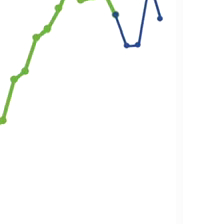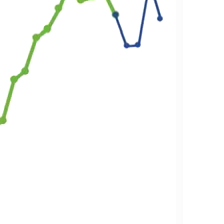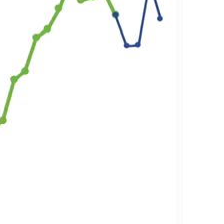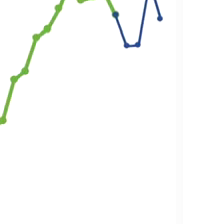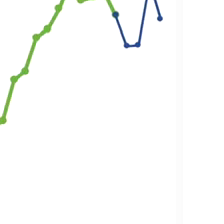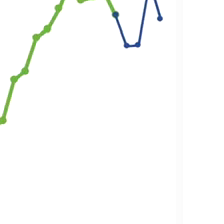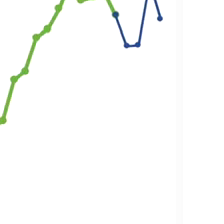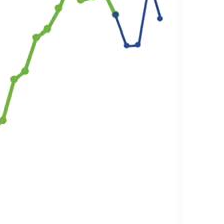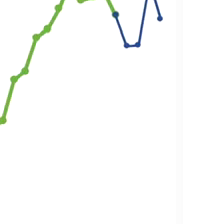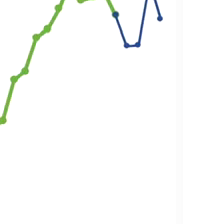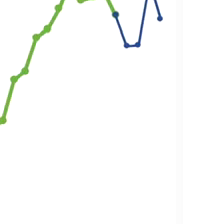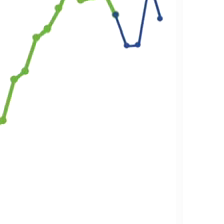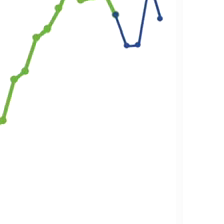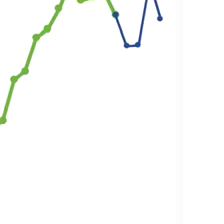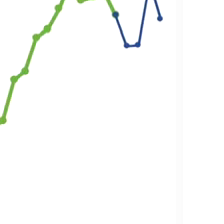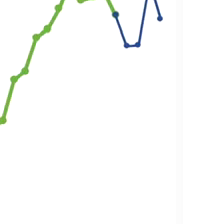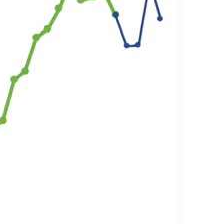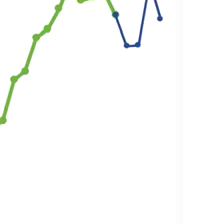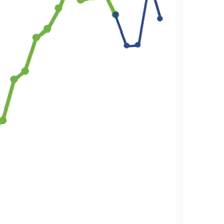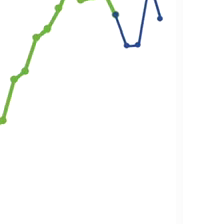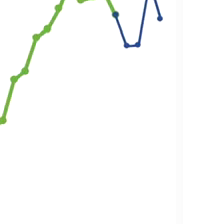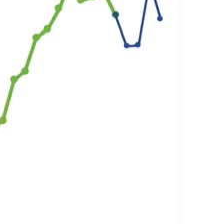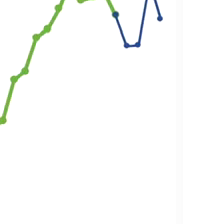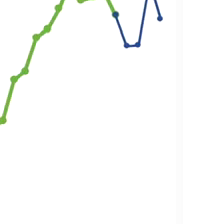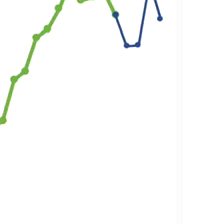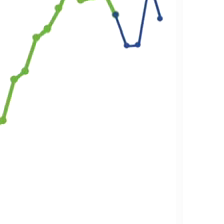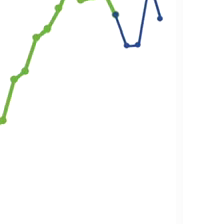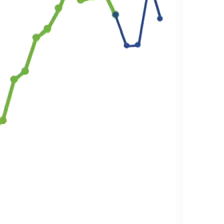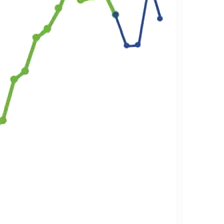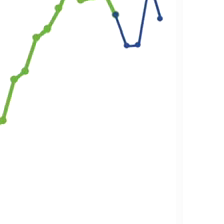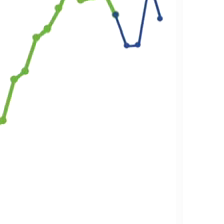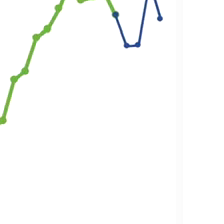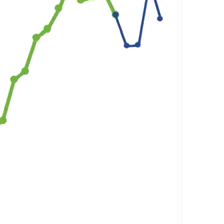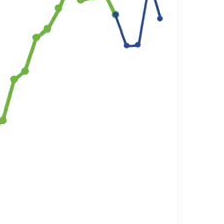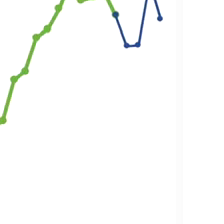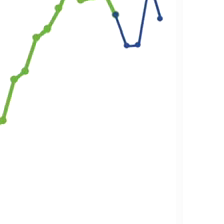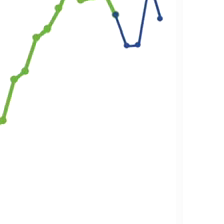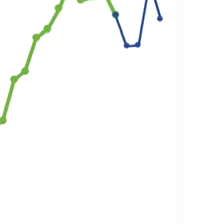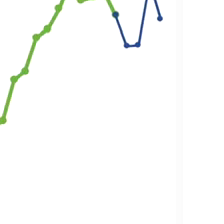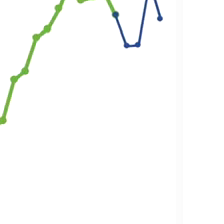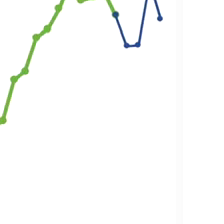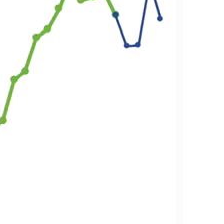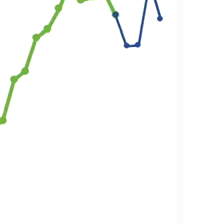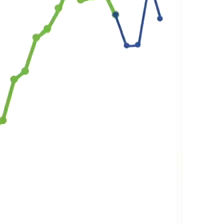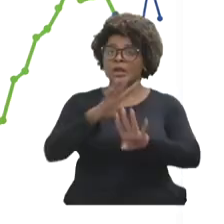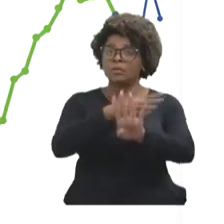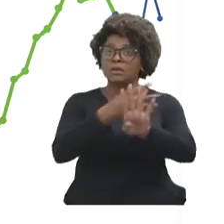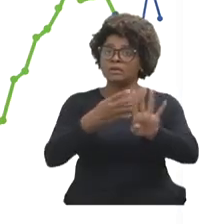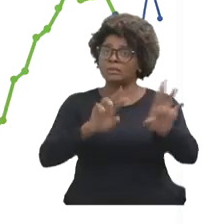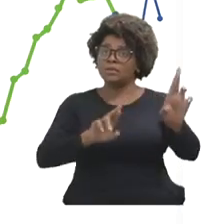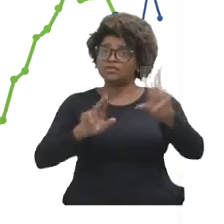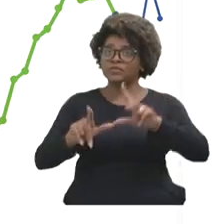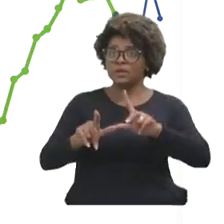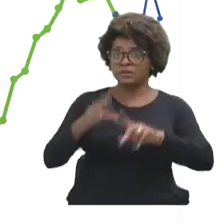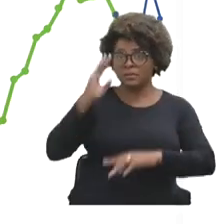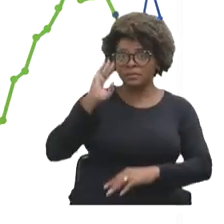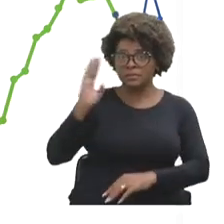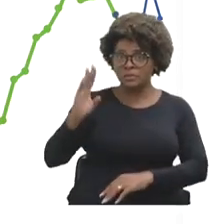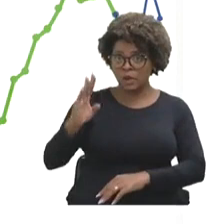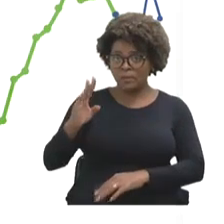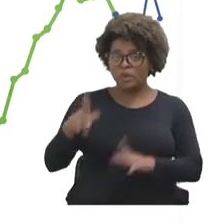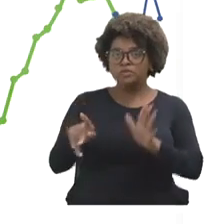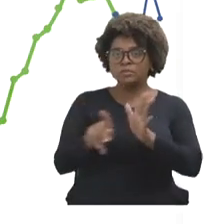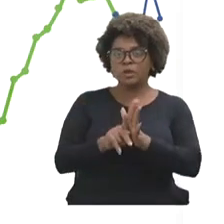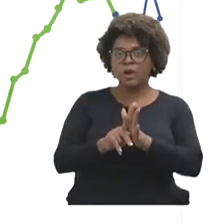é uma tabela difere especialmente para ortopedia já vinculado Esse aumento de opm que estamos vivenciando